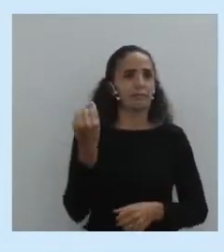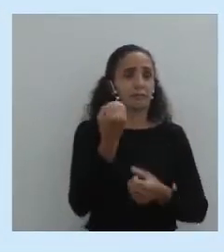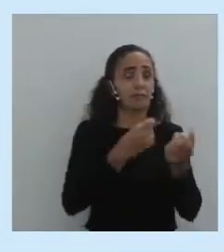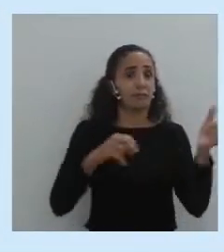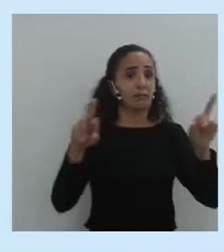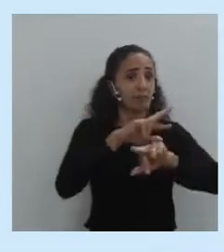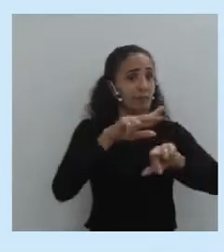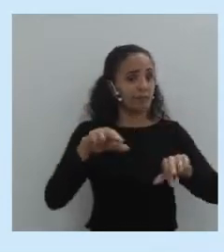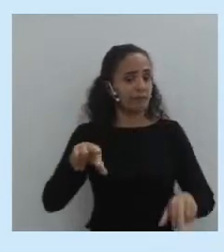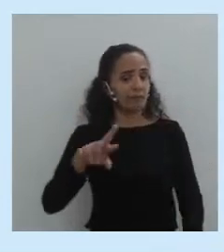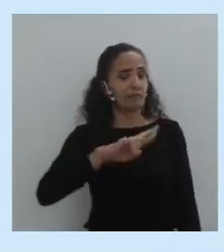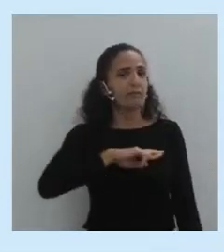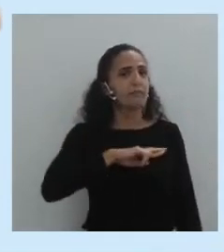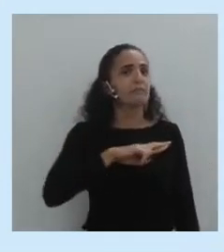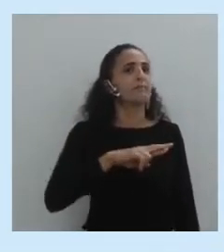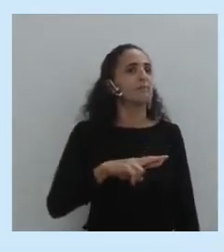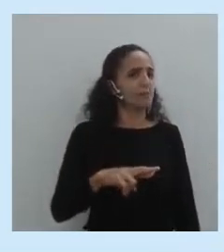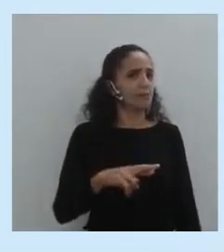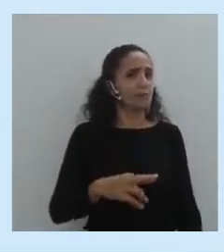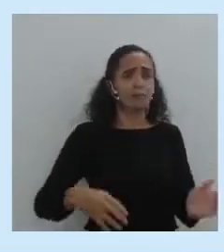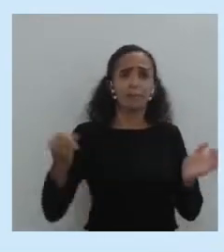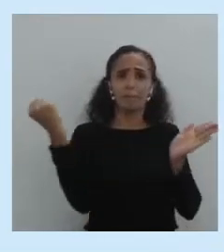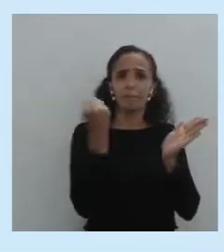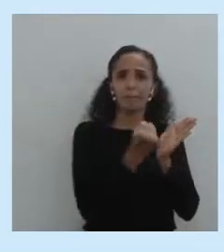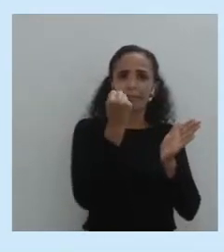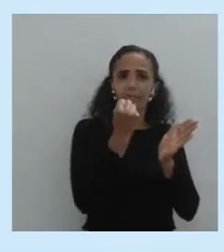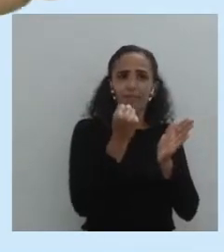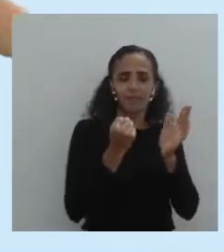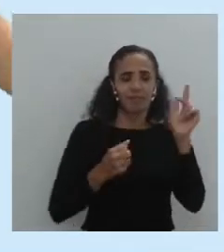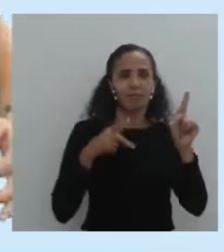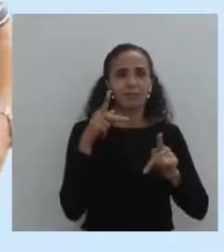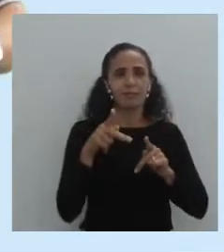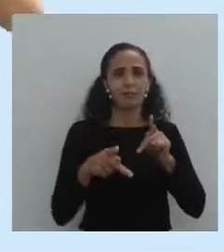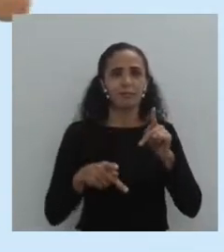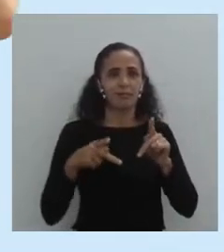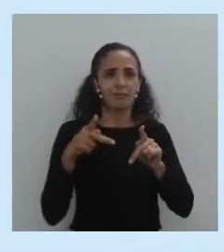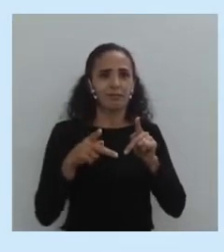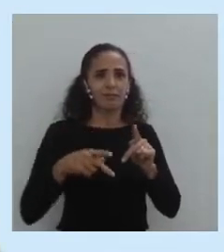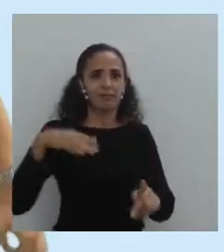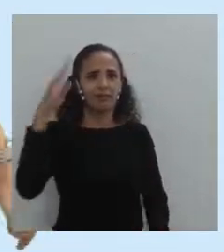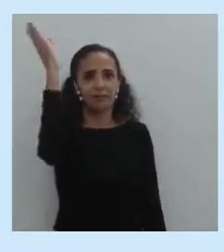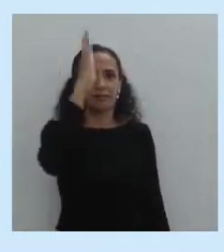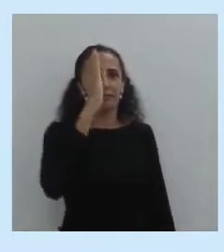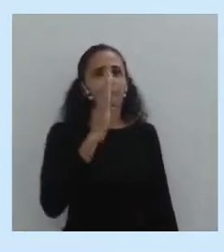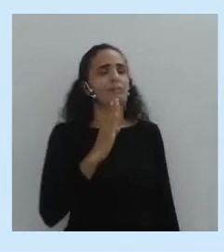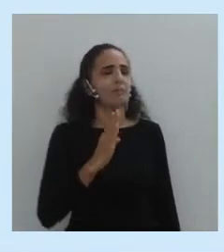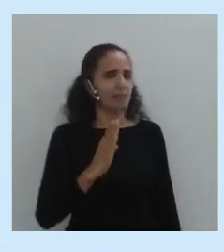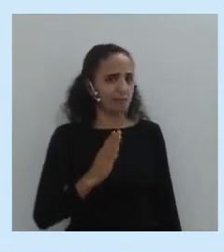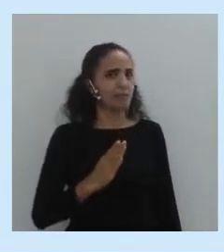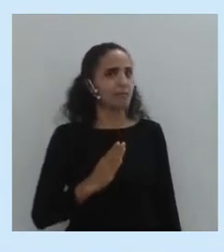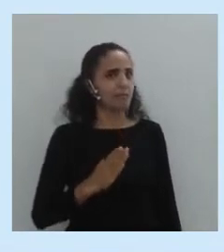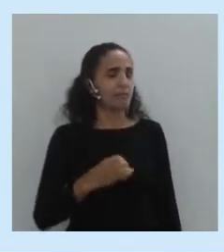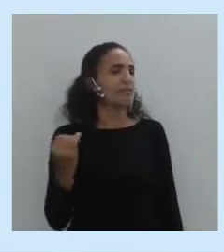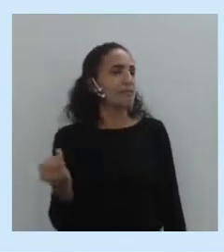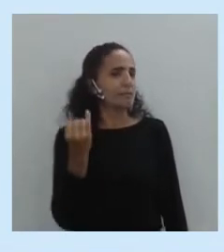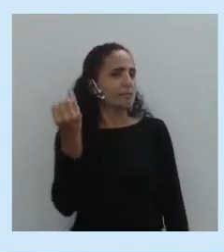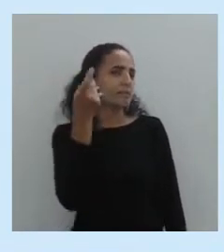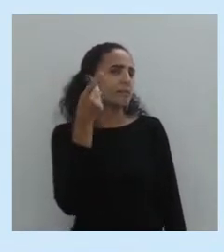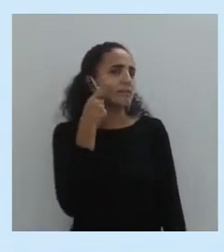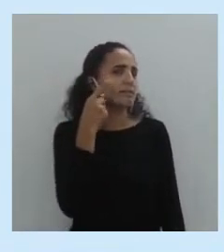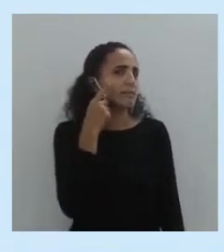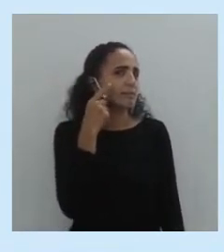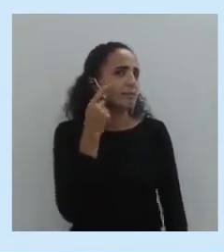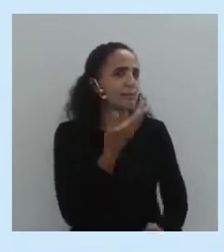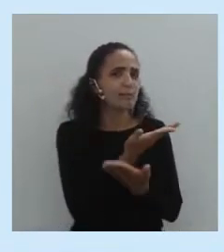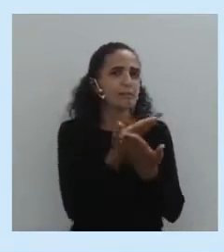A diversidade religiosa é marca da população brasileira. É importantíssimo